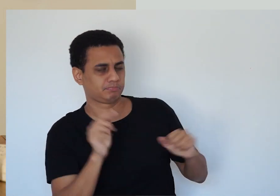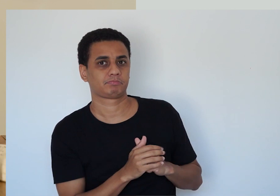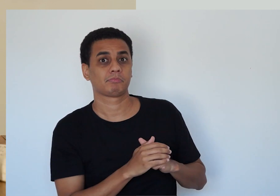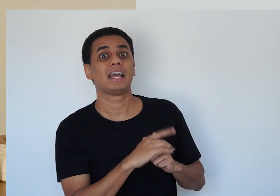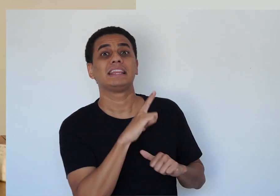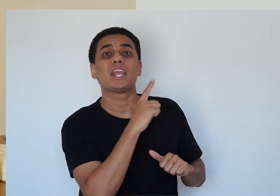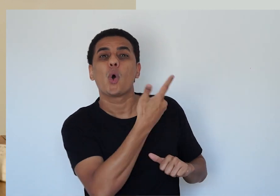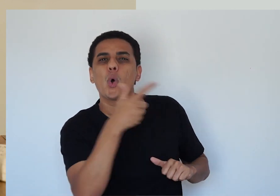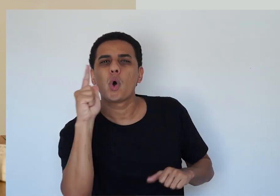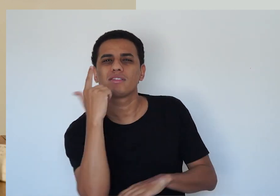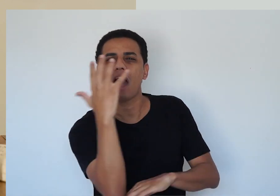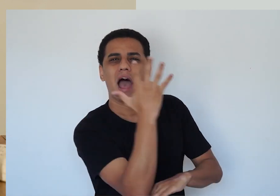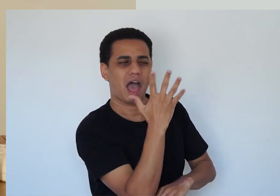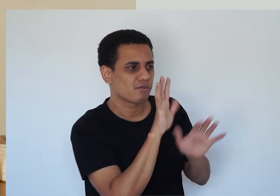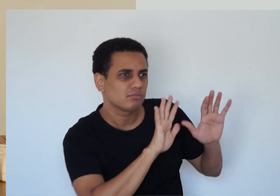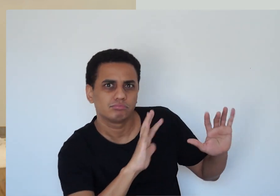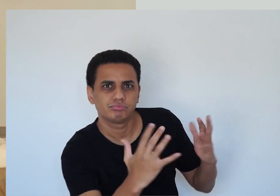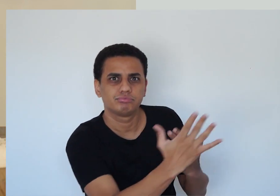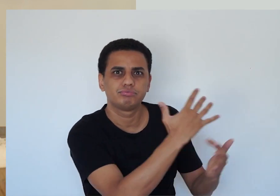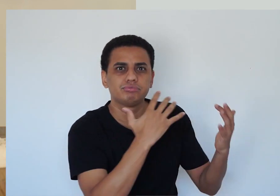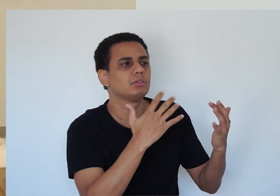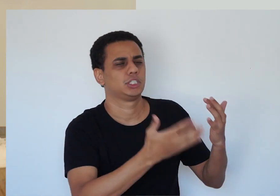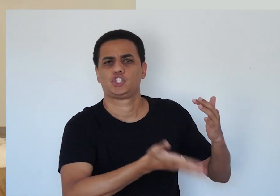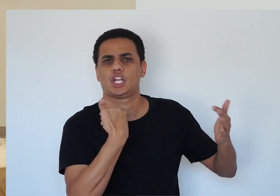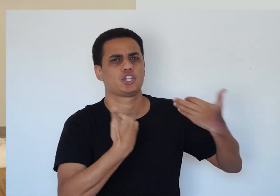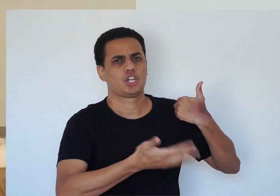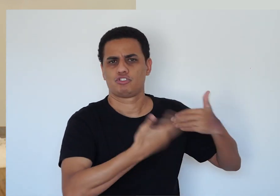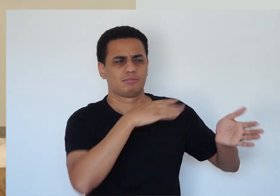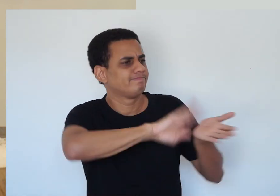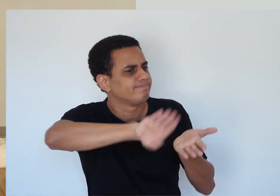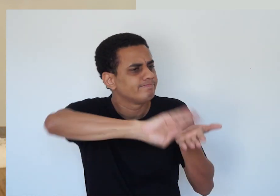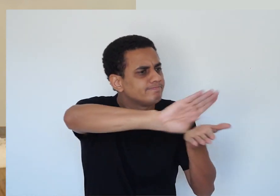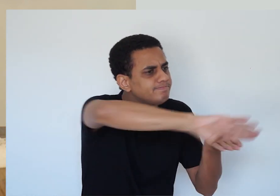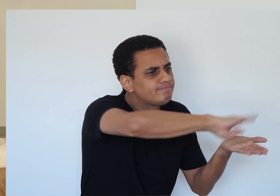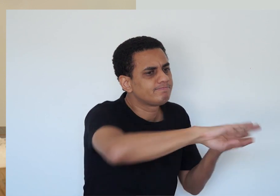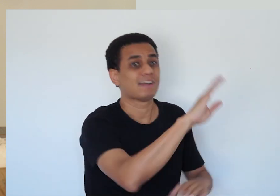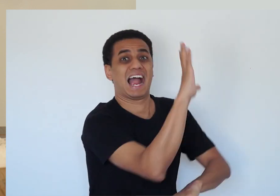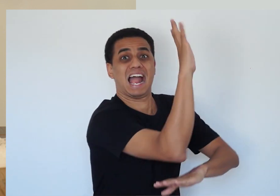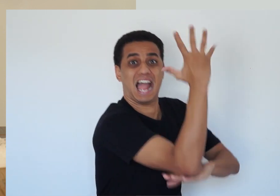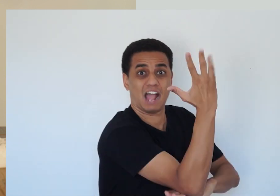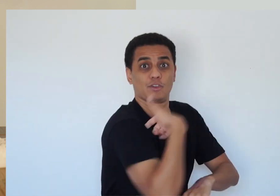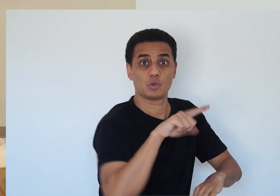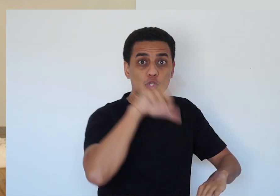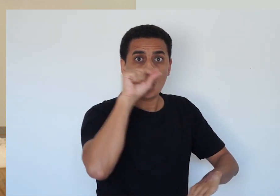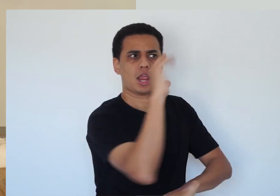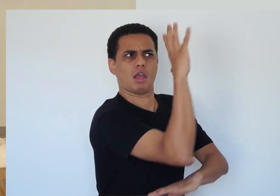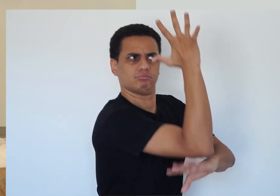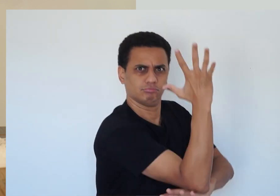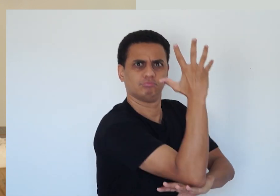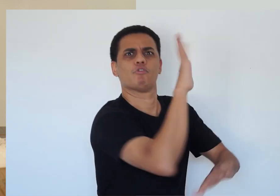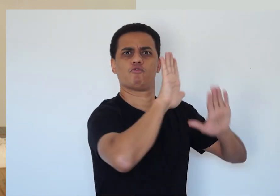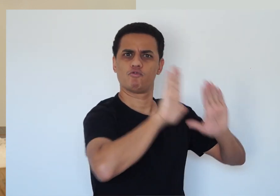Eles mandavam tirar aquelas árvores que estavam à volta daquelas árvores que eles haviam escolhido e